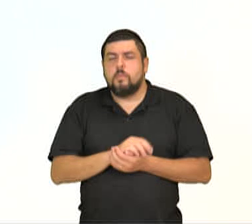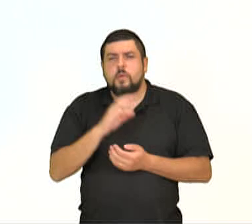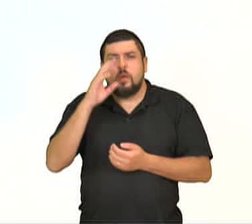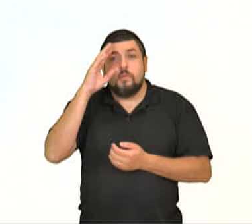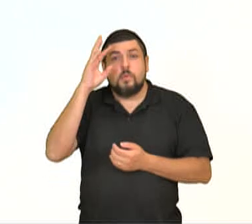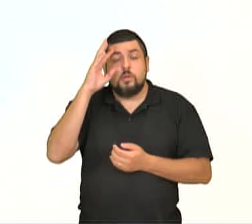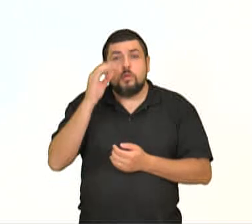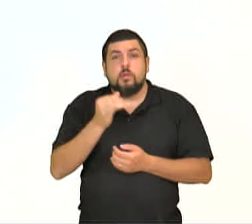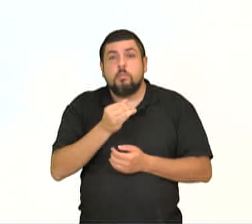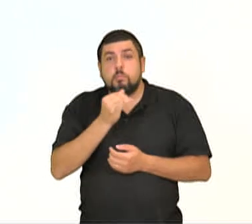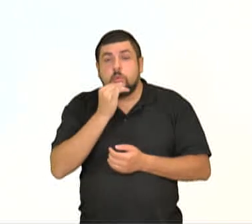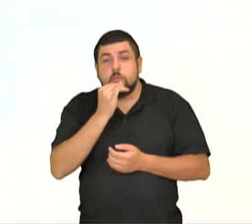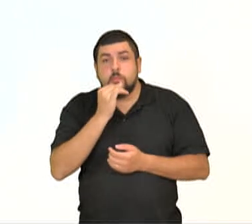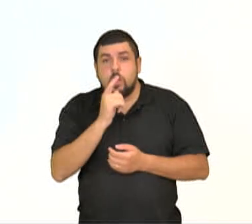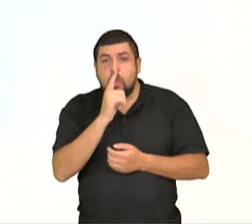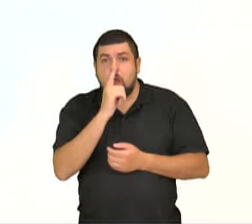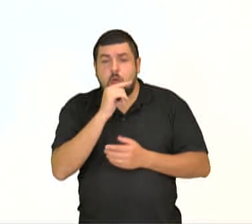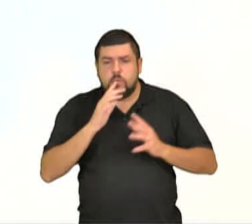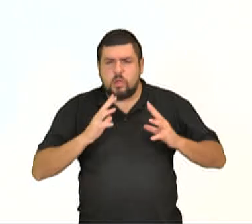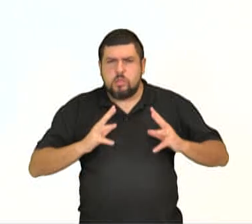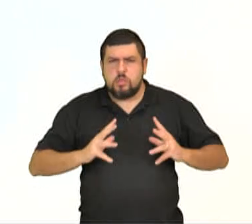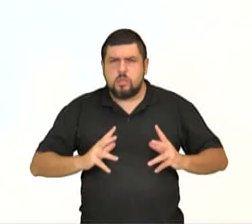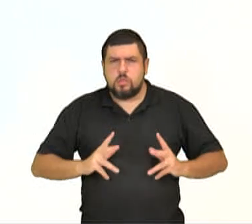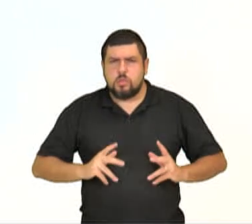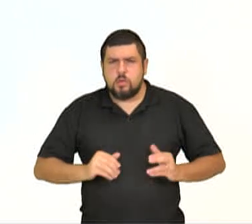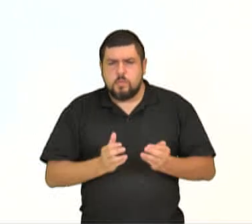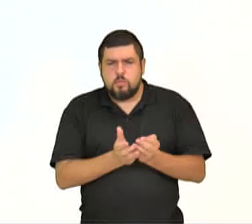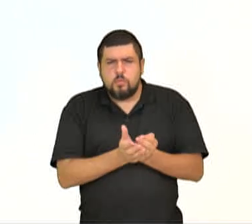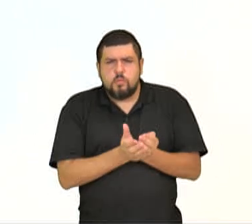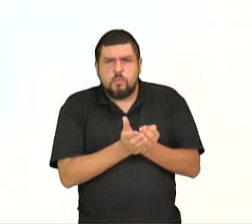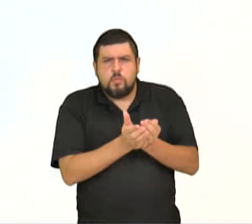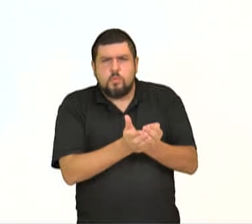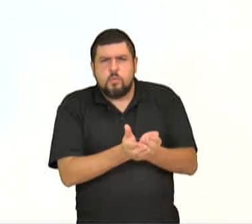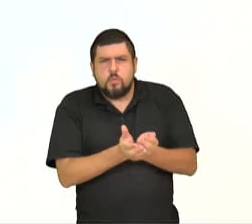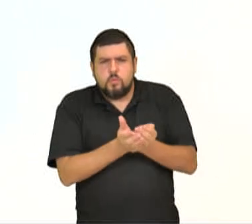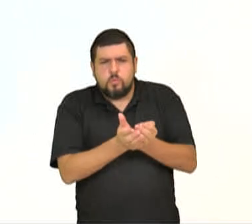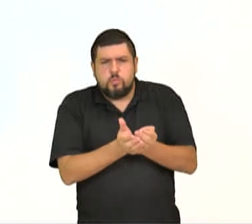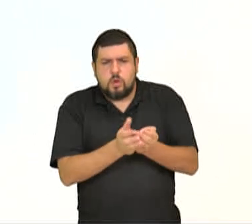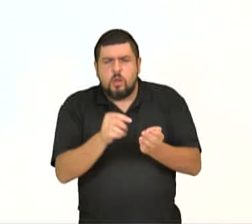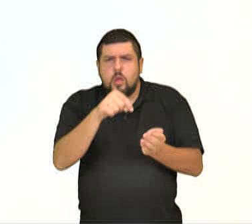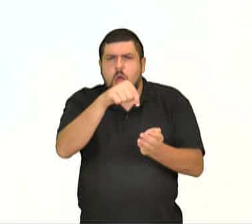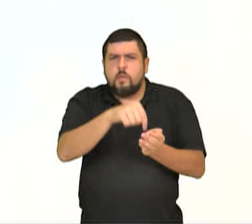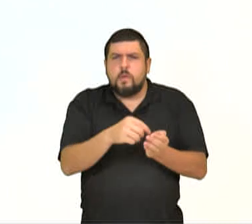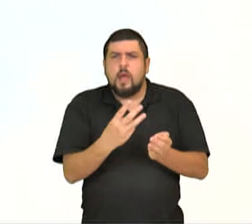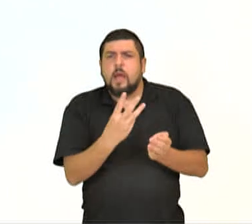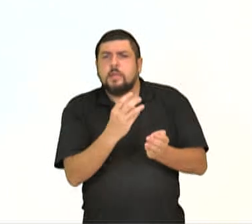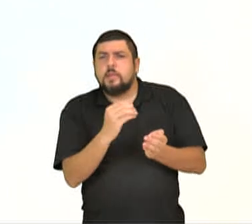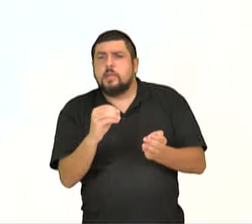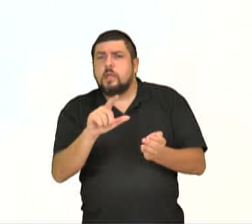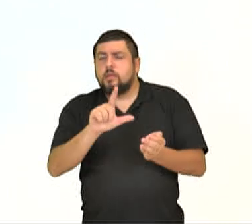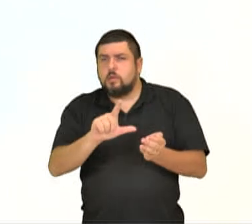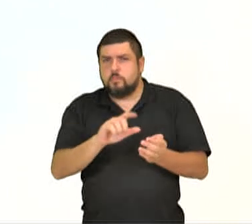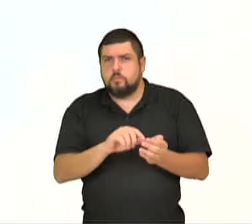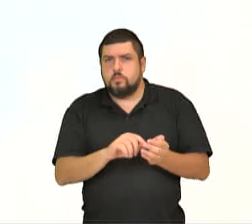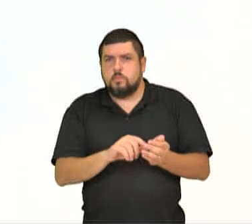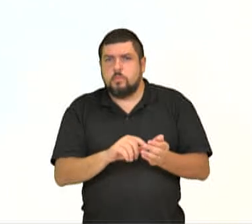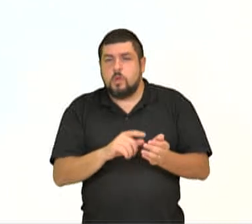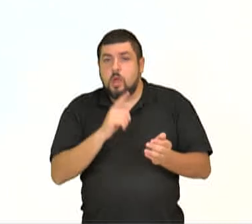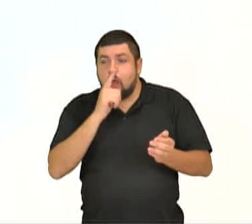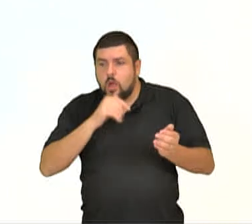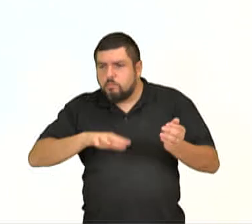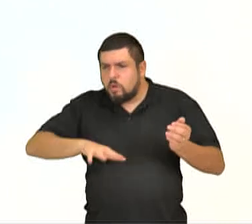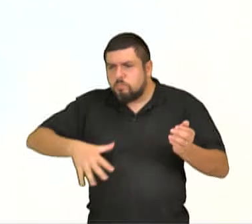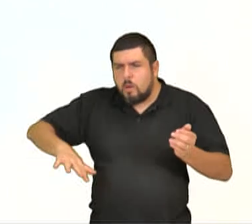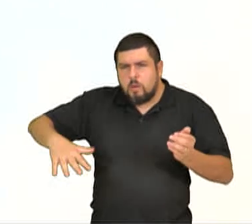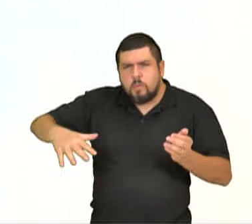300 litros de água potável, considerando-a completamente isenta de eletrólitos. A água do mar não é apropriada para o